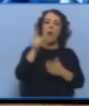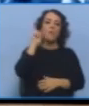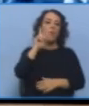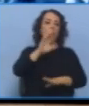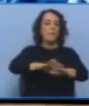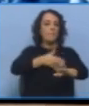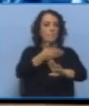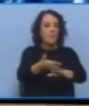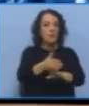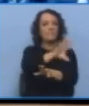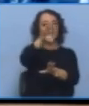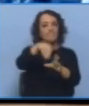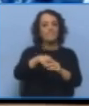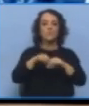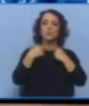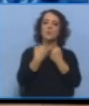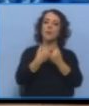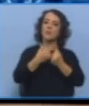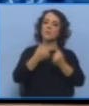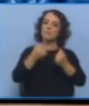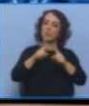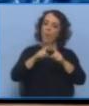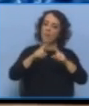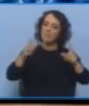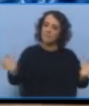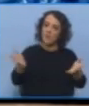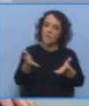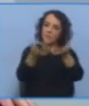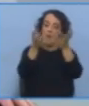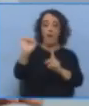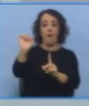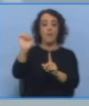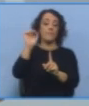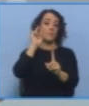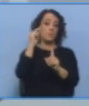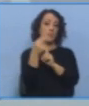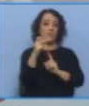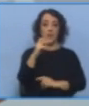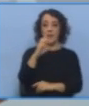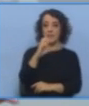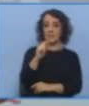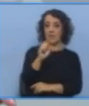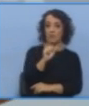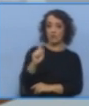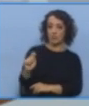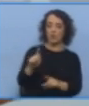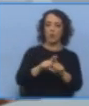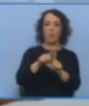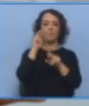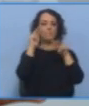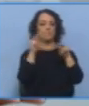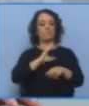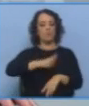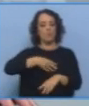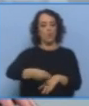que contribua para uma sociedade mais próspera. Na convicção da ACES, de facto, olhar este mundo como uma nobre vocação, um chamamento a